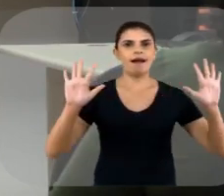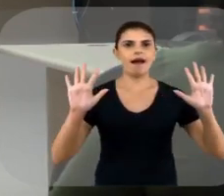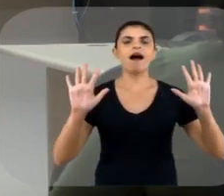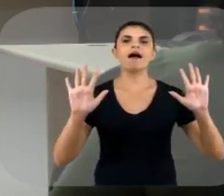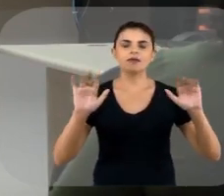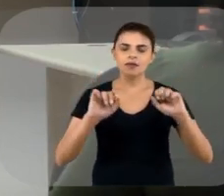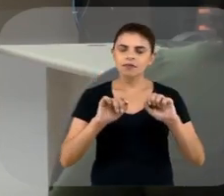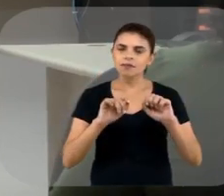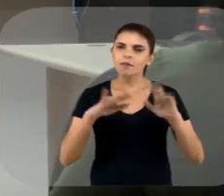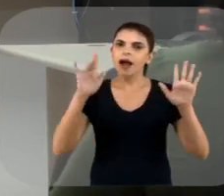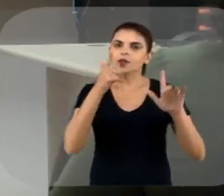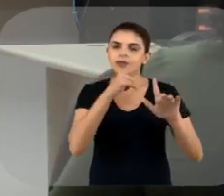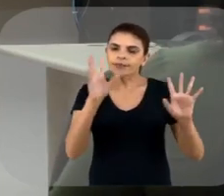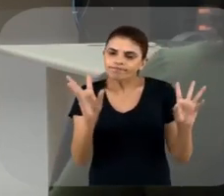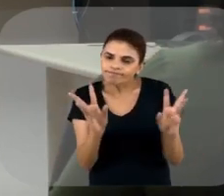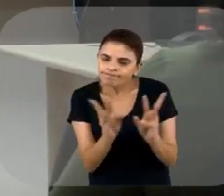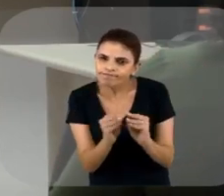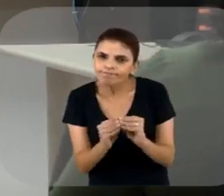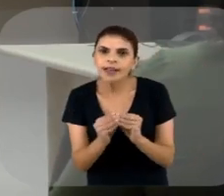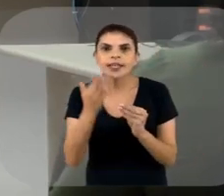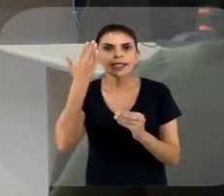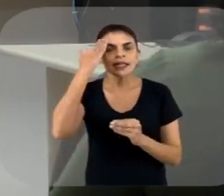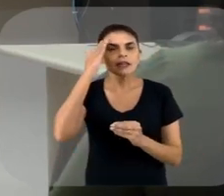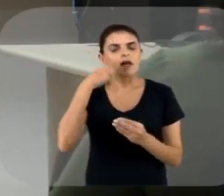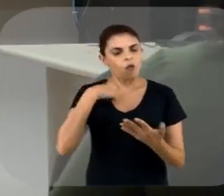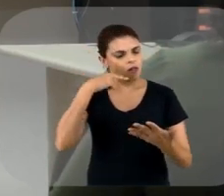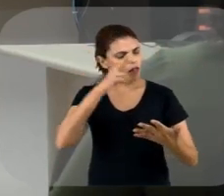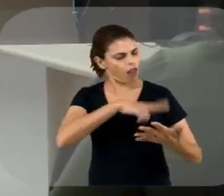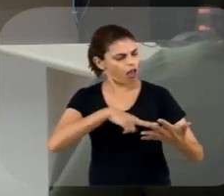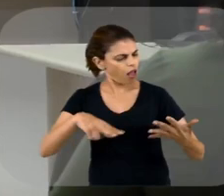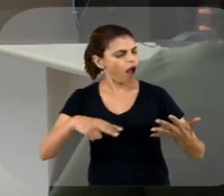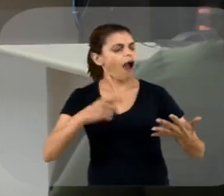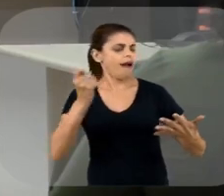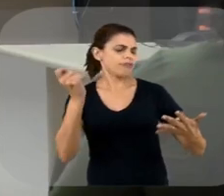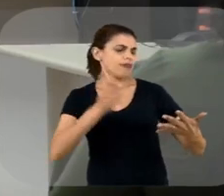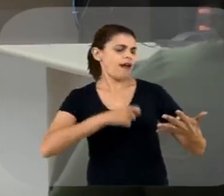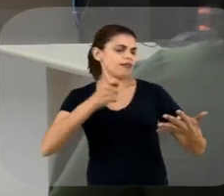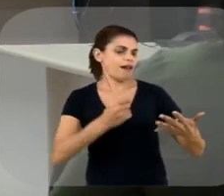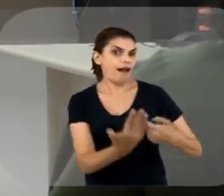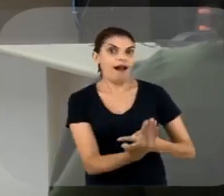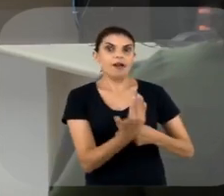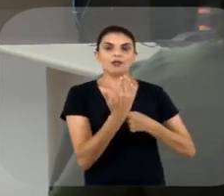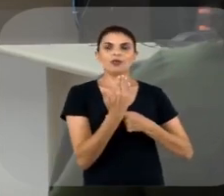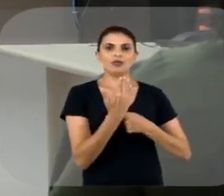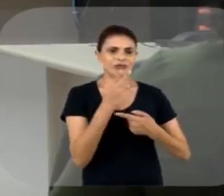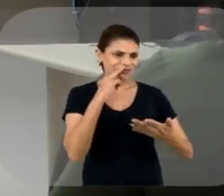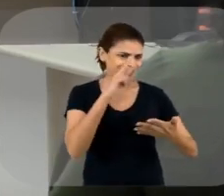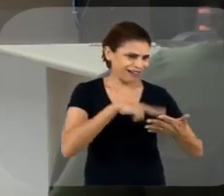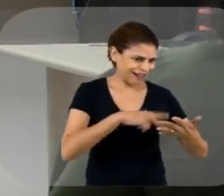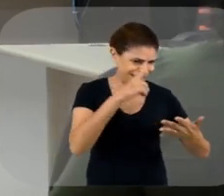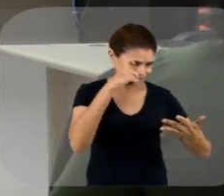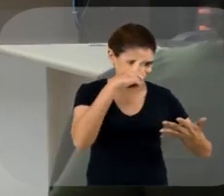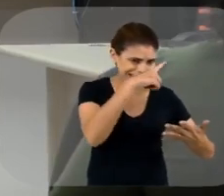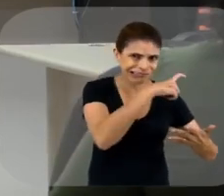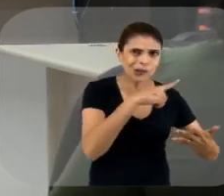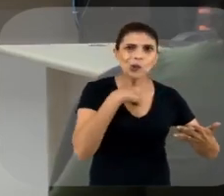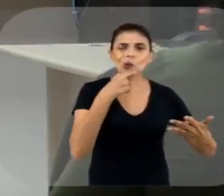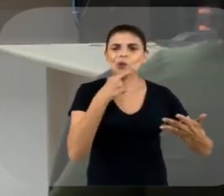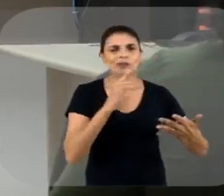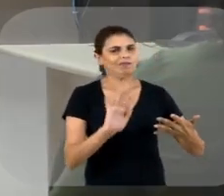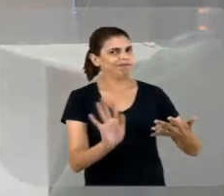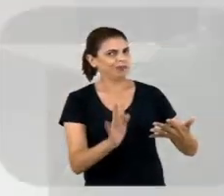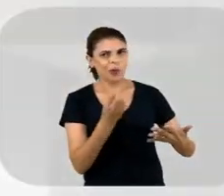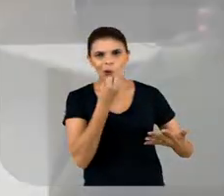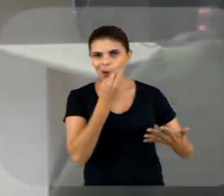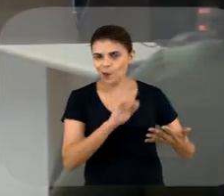texto simples e direto, que, na verdade, né, mais ajude a pessoa do que traga